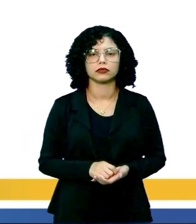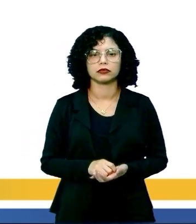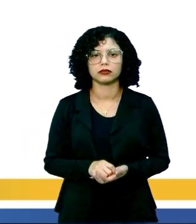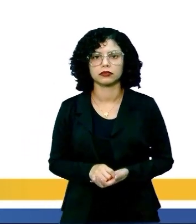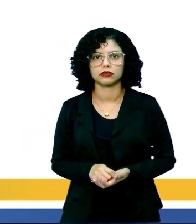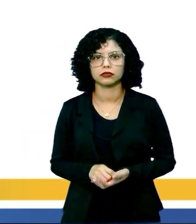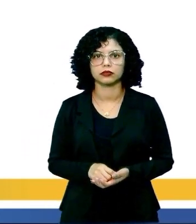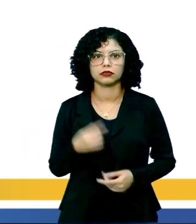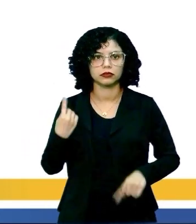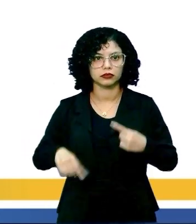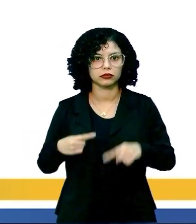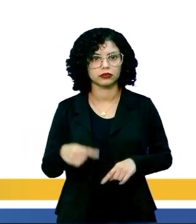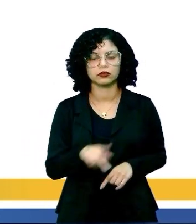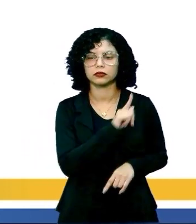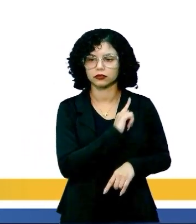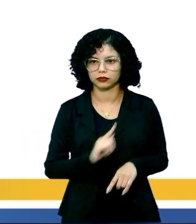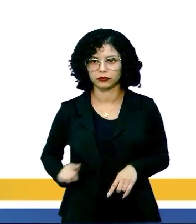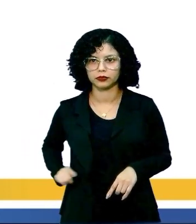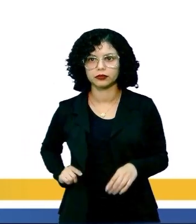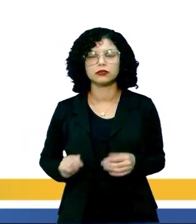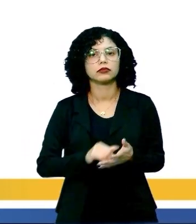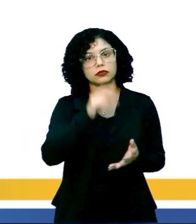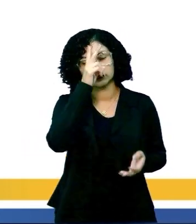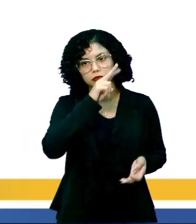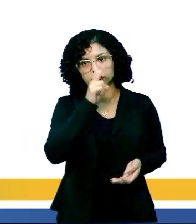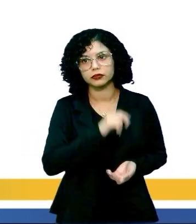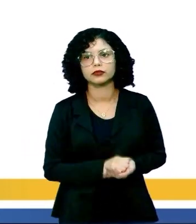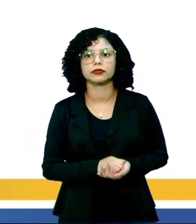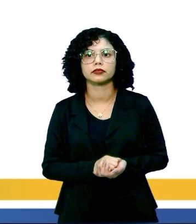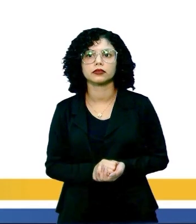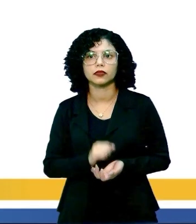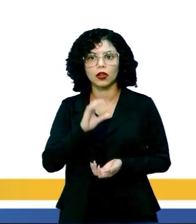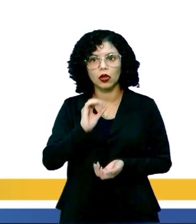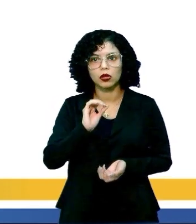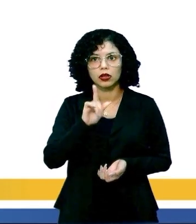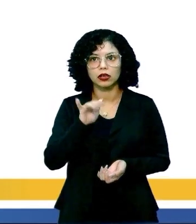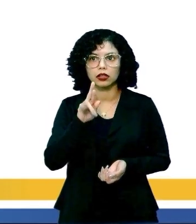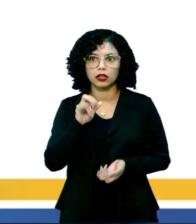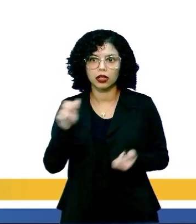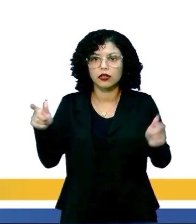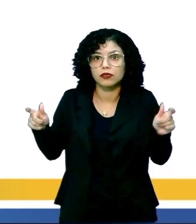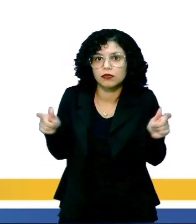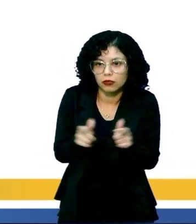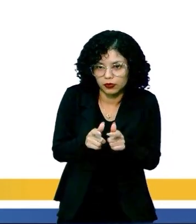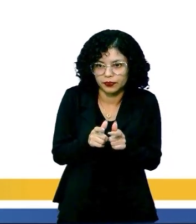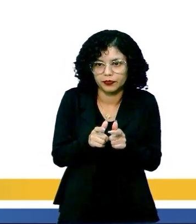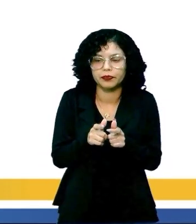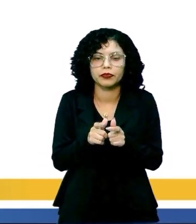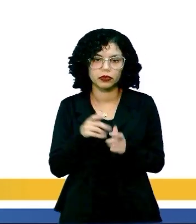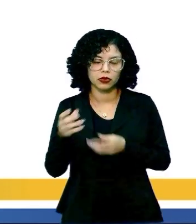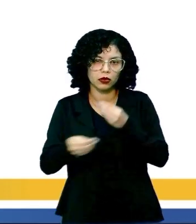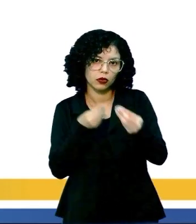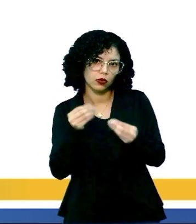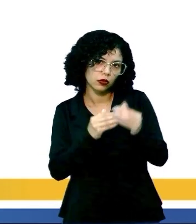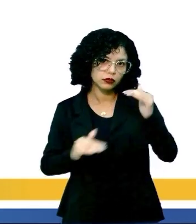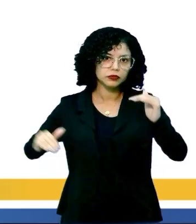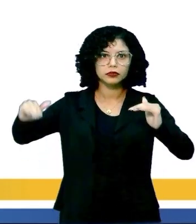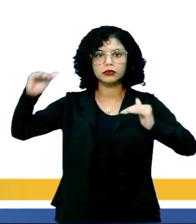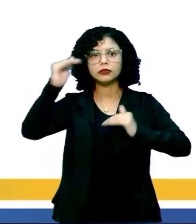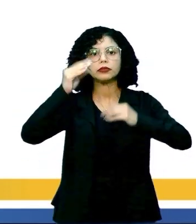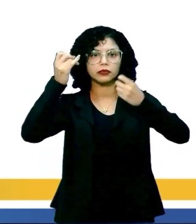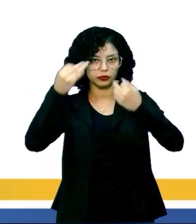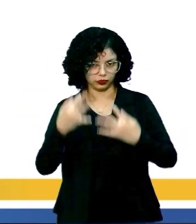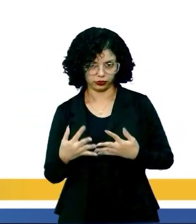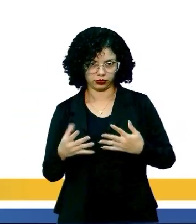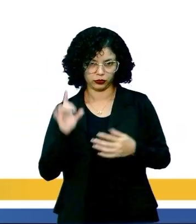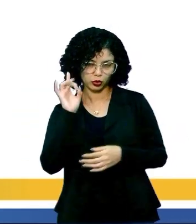chamava política dos governadores. Lembrando que governo oligárquico é um governo de minoria, né? Como está ali em cima, ou seja, um